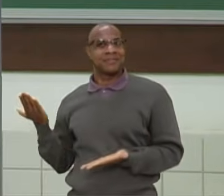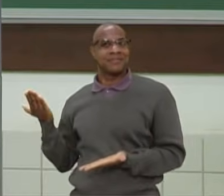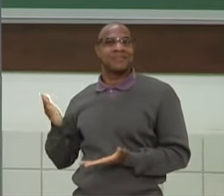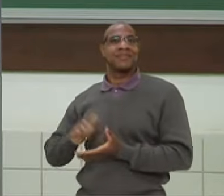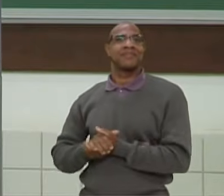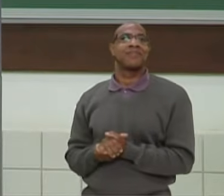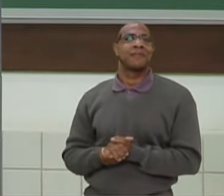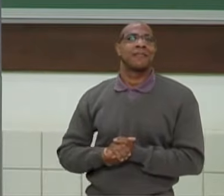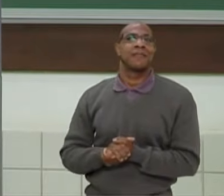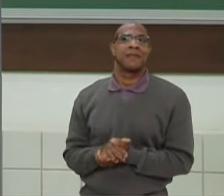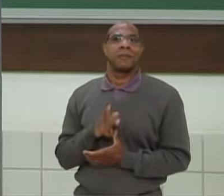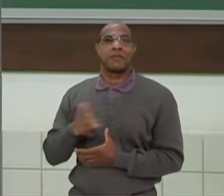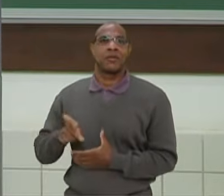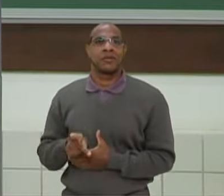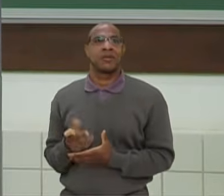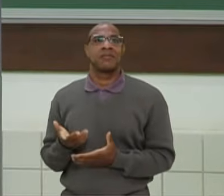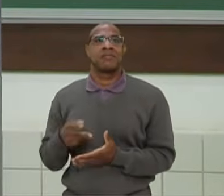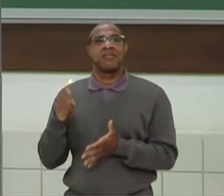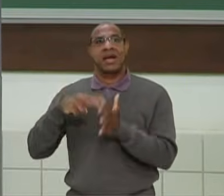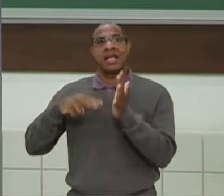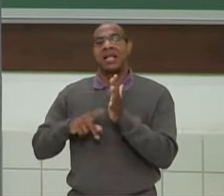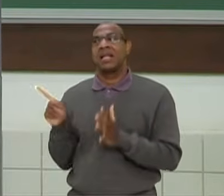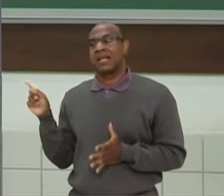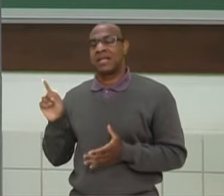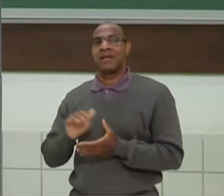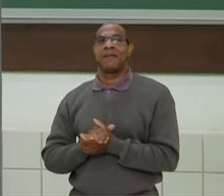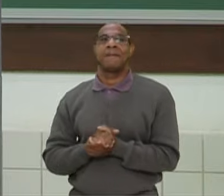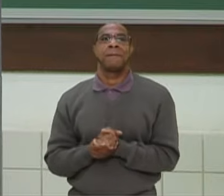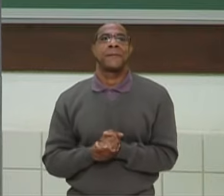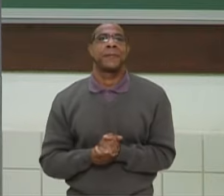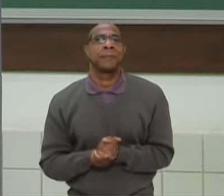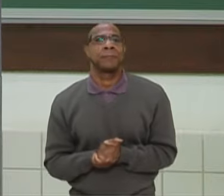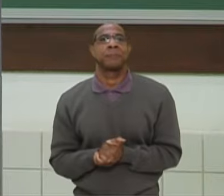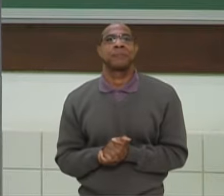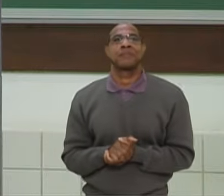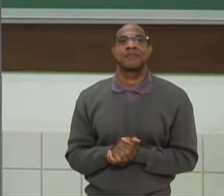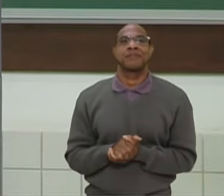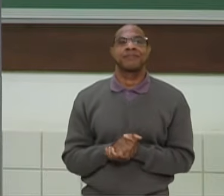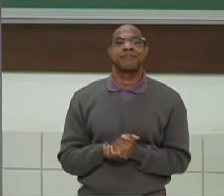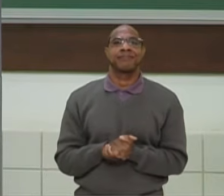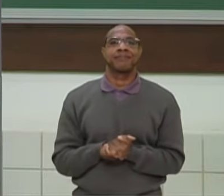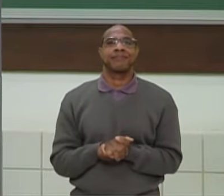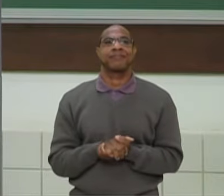Vamos lá, vamos lá. Vou ler porque senão eu vou cantar Neve Branca.